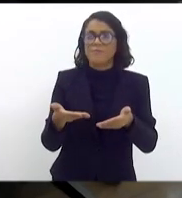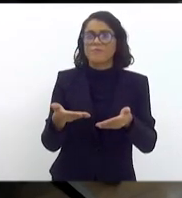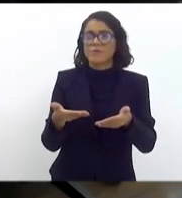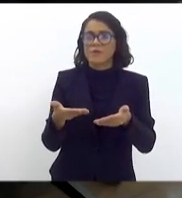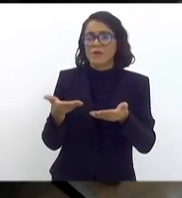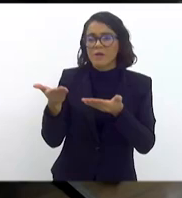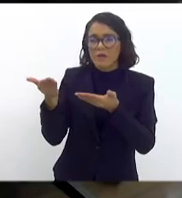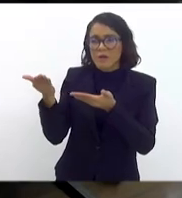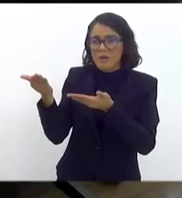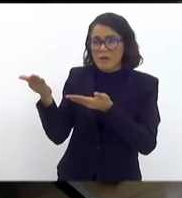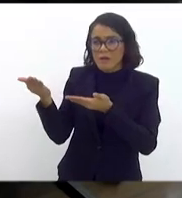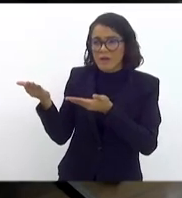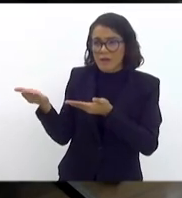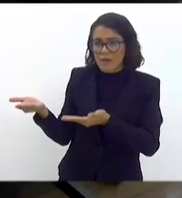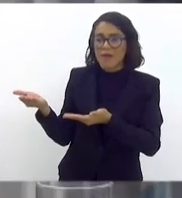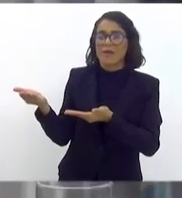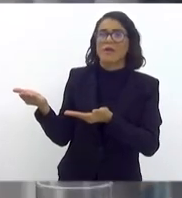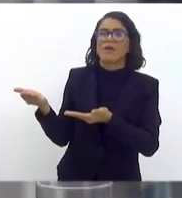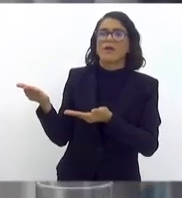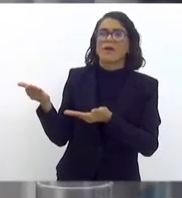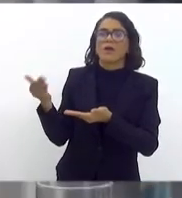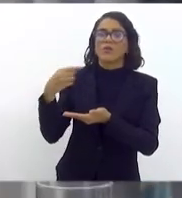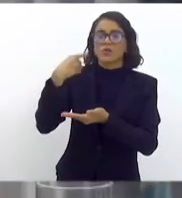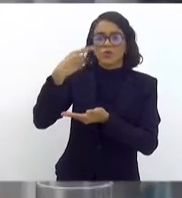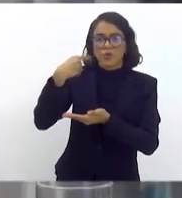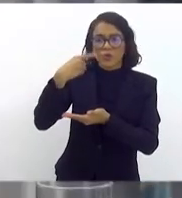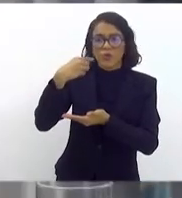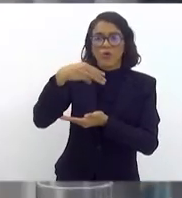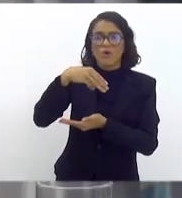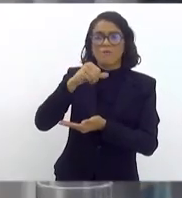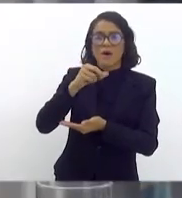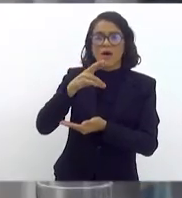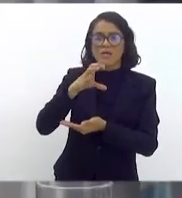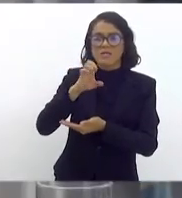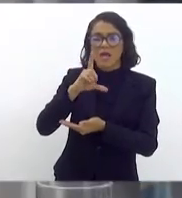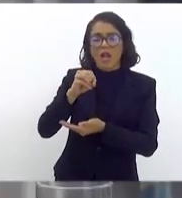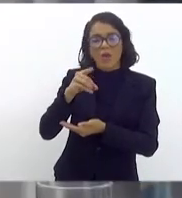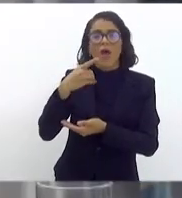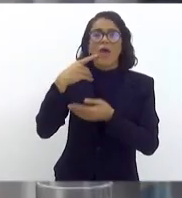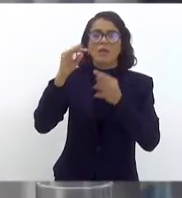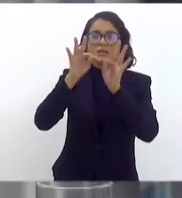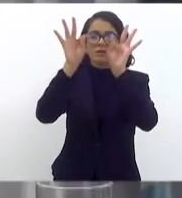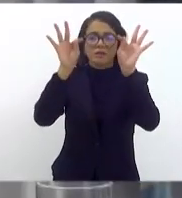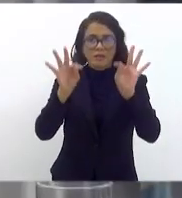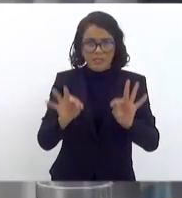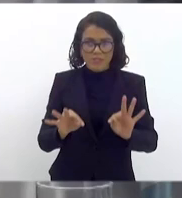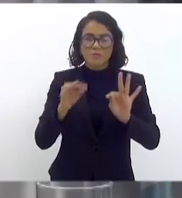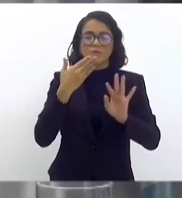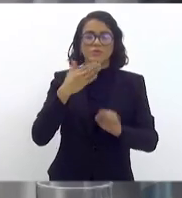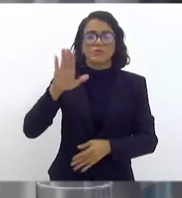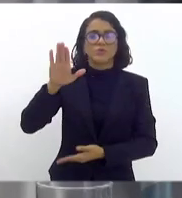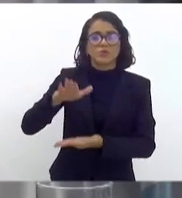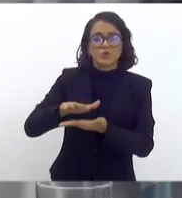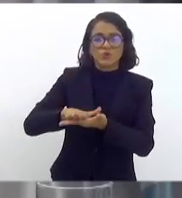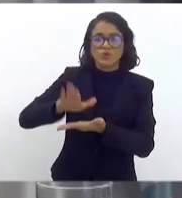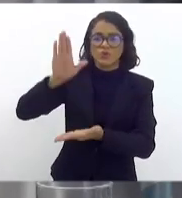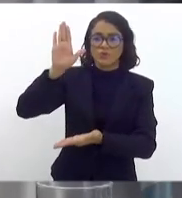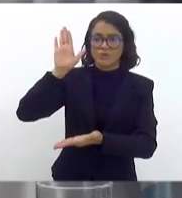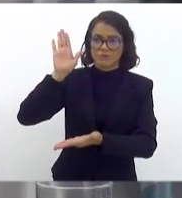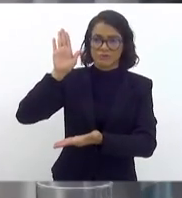Vossa Excelência, doutor, está sendo ouvido na qualidade de testemunha e assim juramentado, o senhor entende que